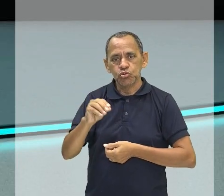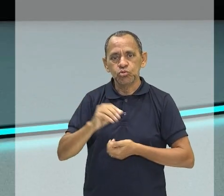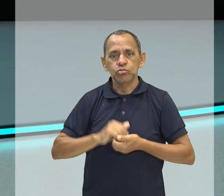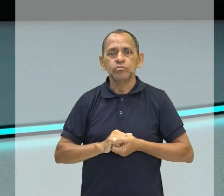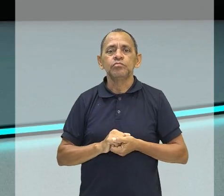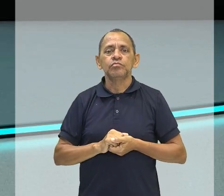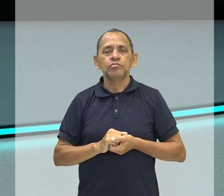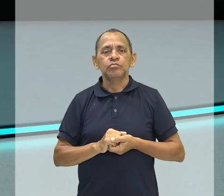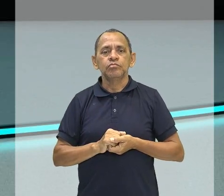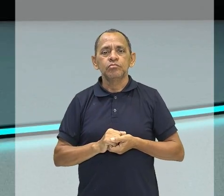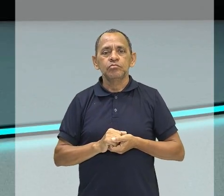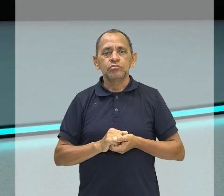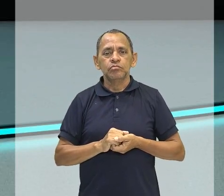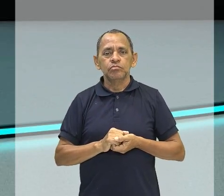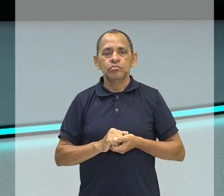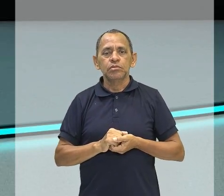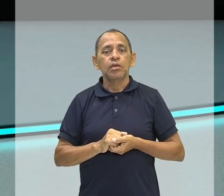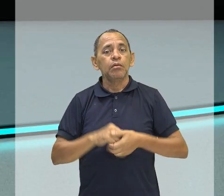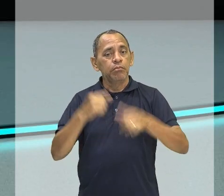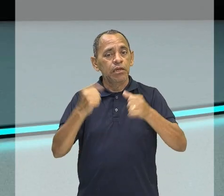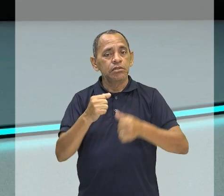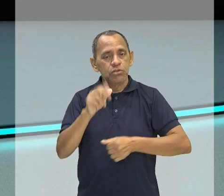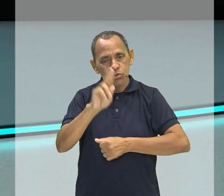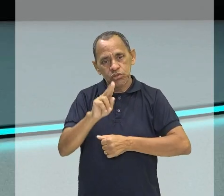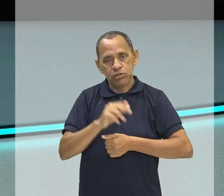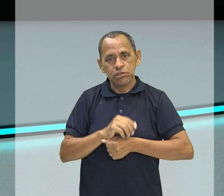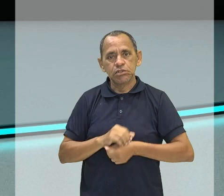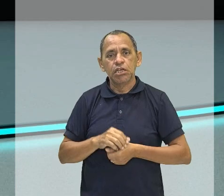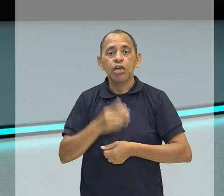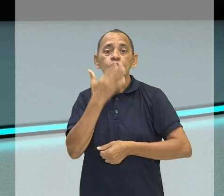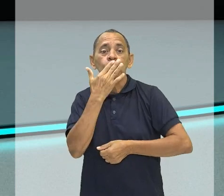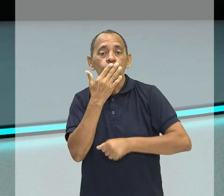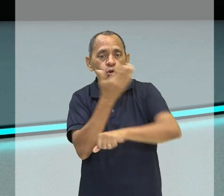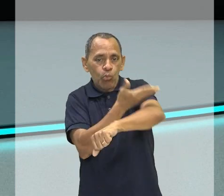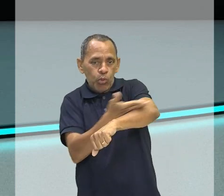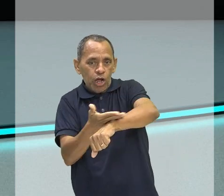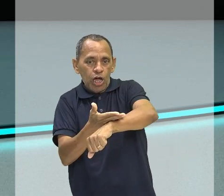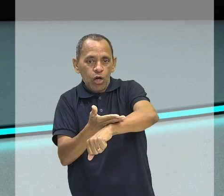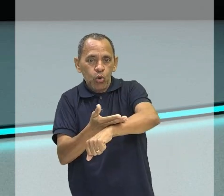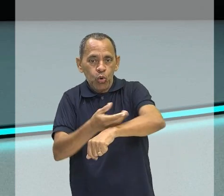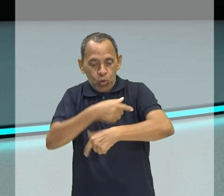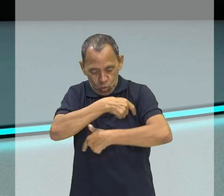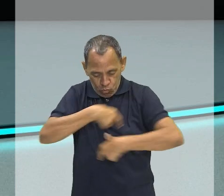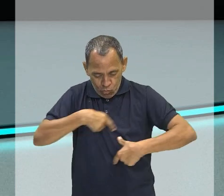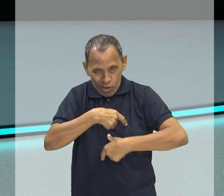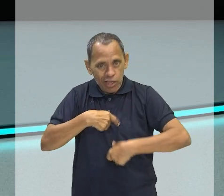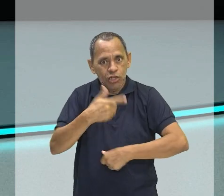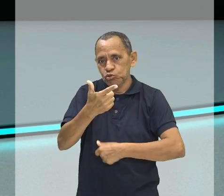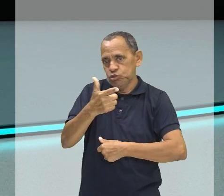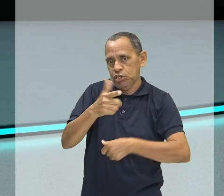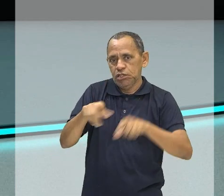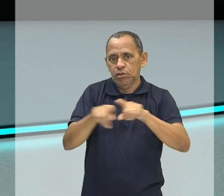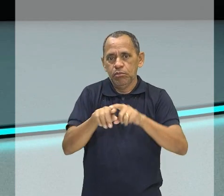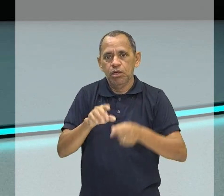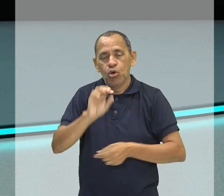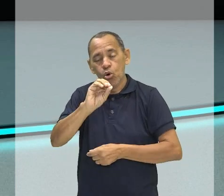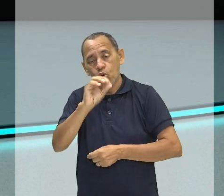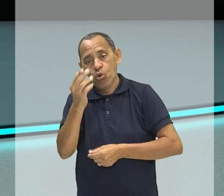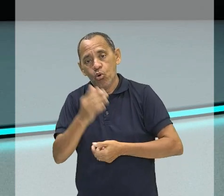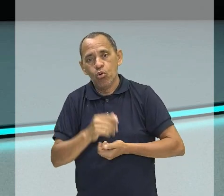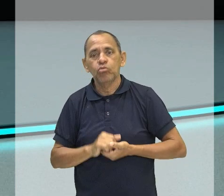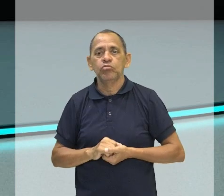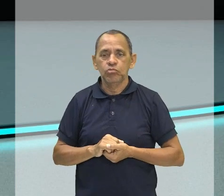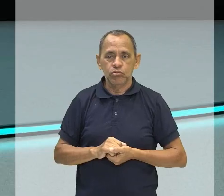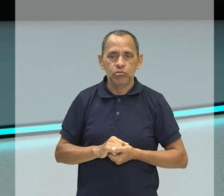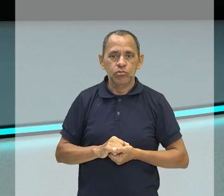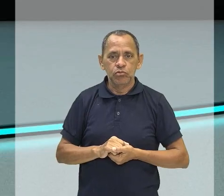tá bom? Ele deve ser branco, sem listras, faixas ou bordados pessoais, ou seja,